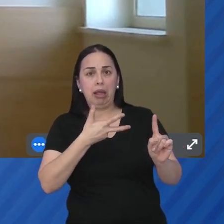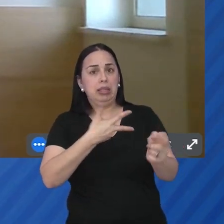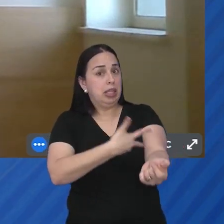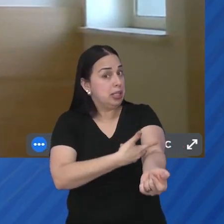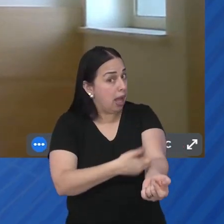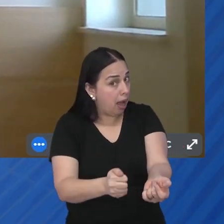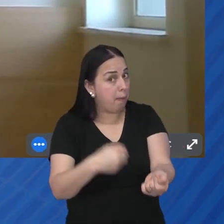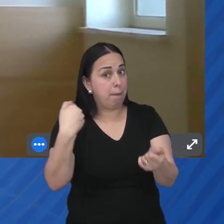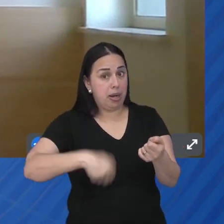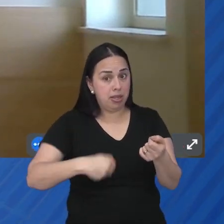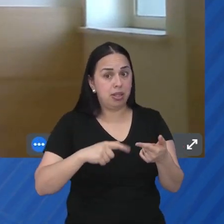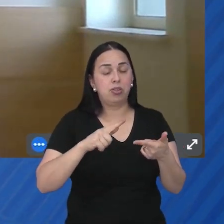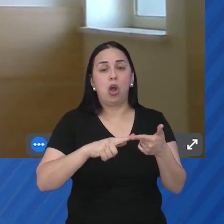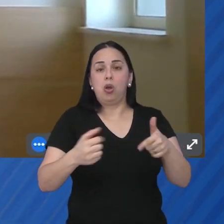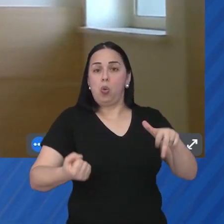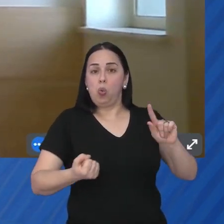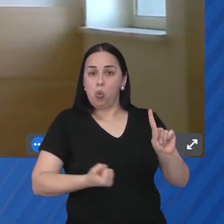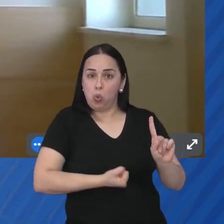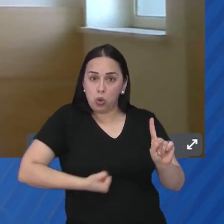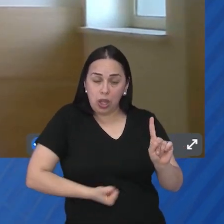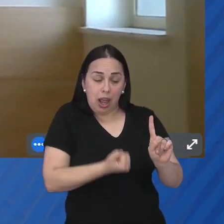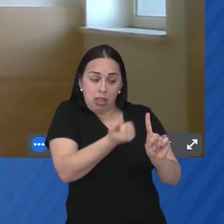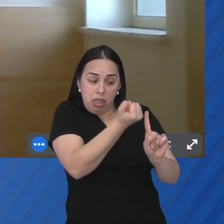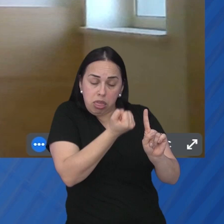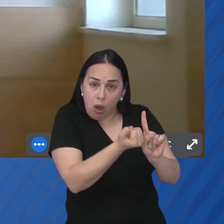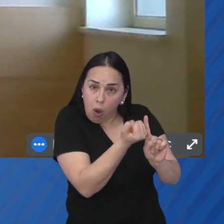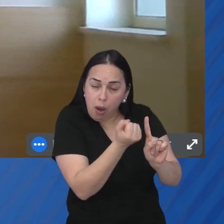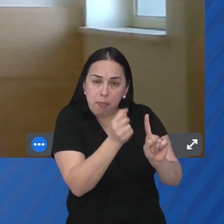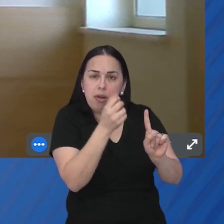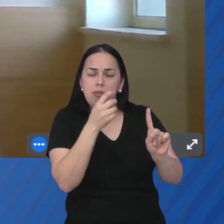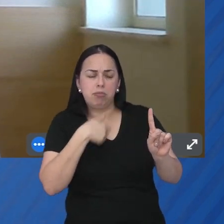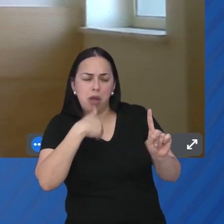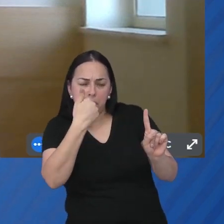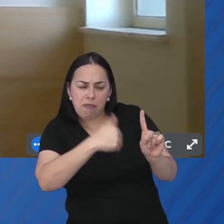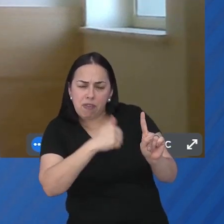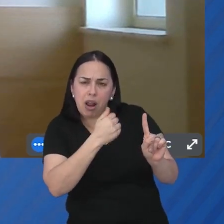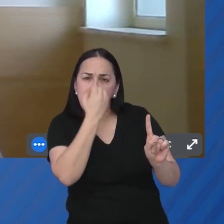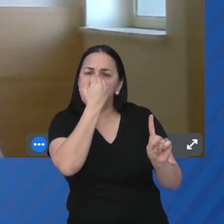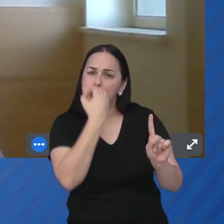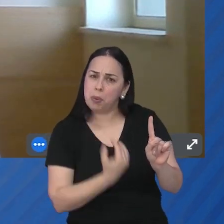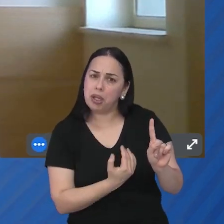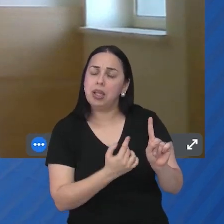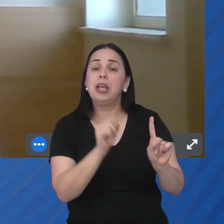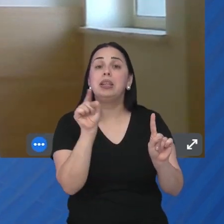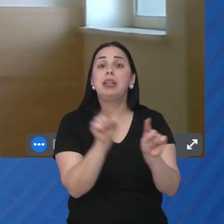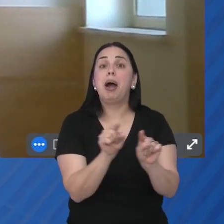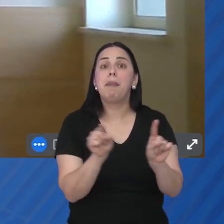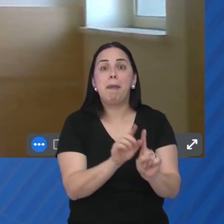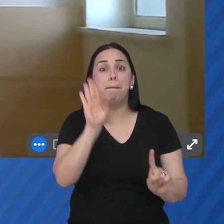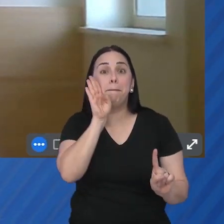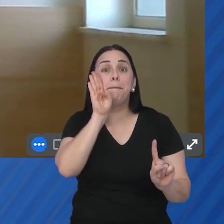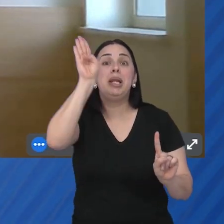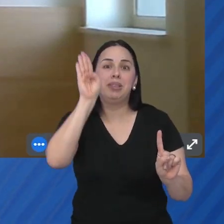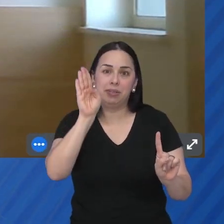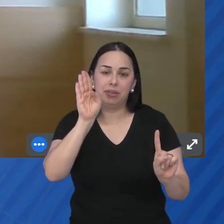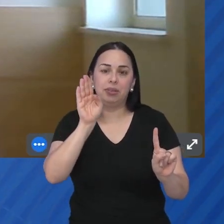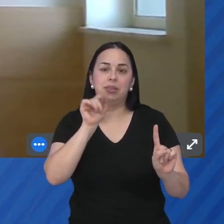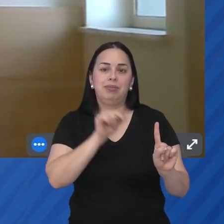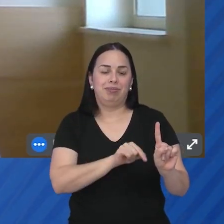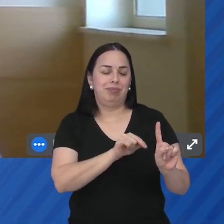observada. Tem que fazer exame de sangue, às vezes precisa de um ultrassom para avaliar se está tudo bem com esse bebê. E ela